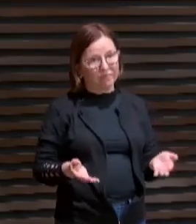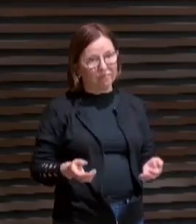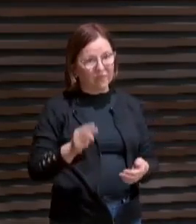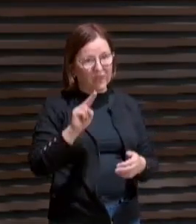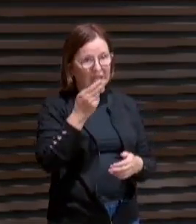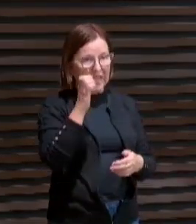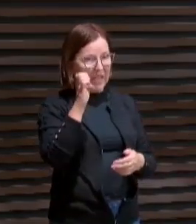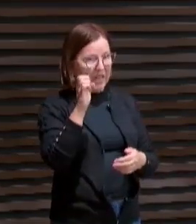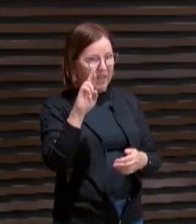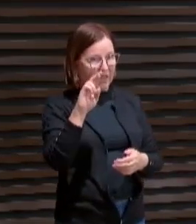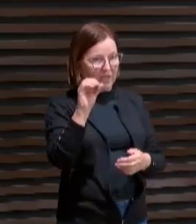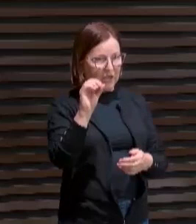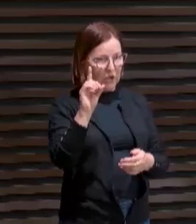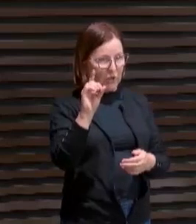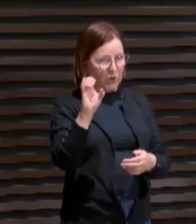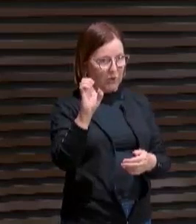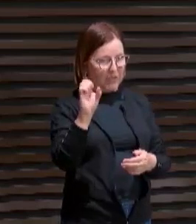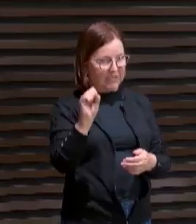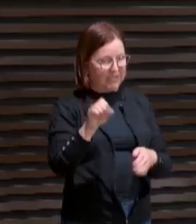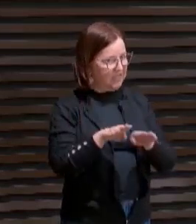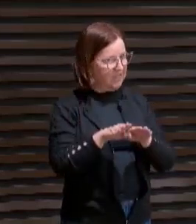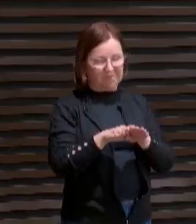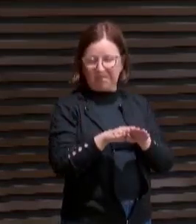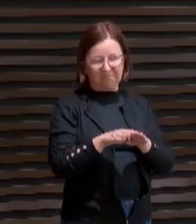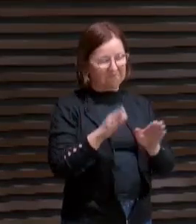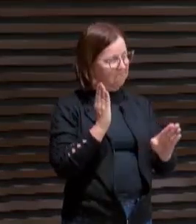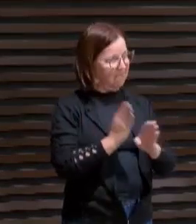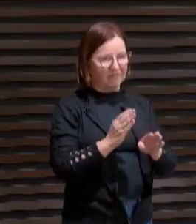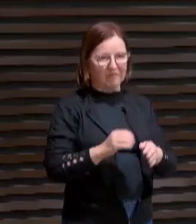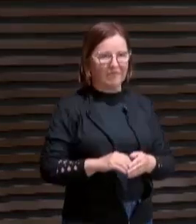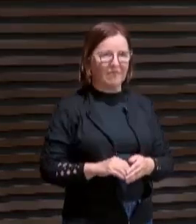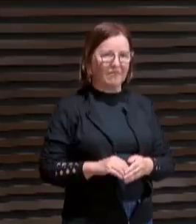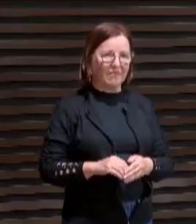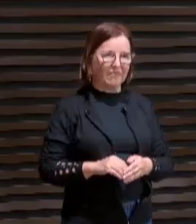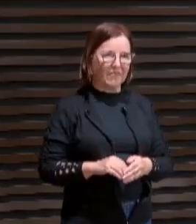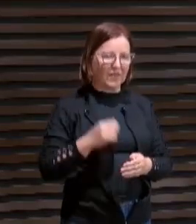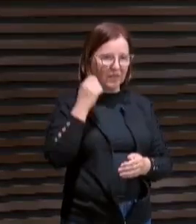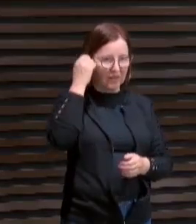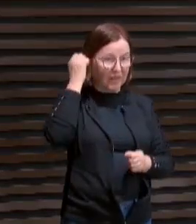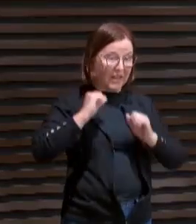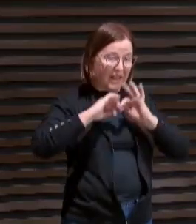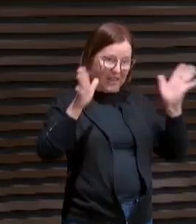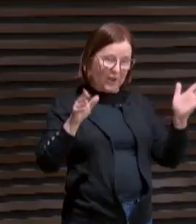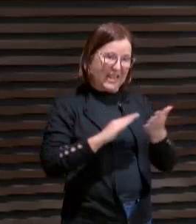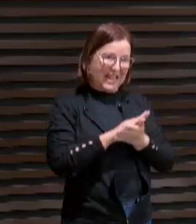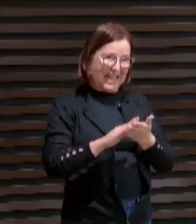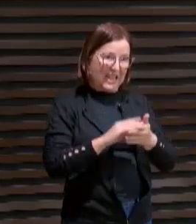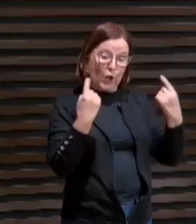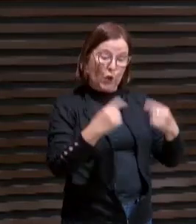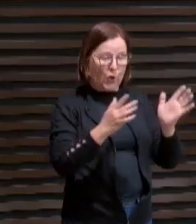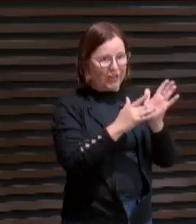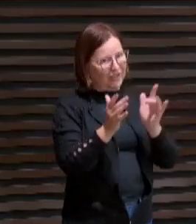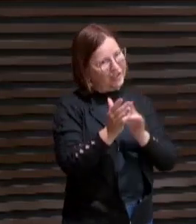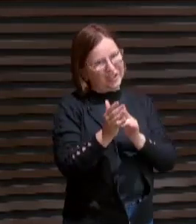Herodes, pois nolo tornou a enviar. É, pois, claro que nada contra ele